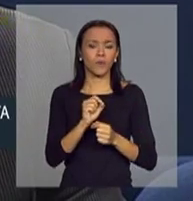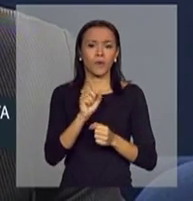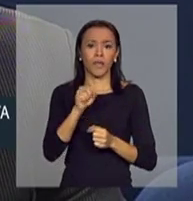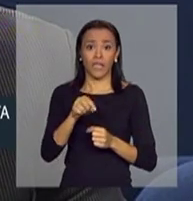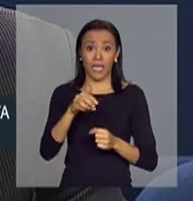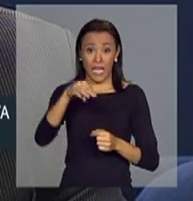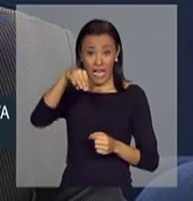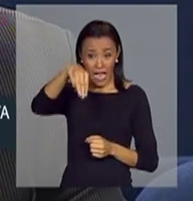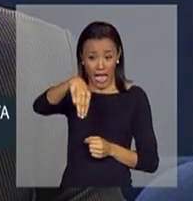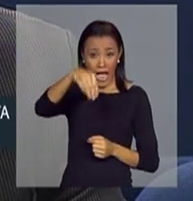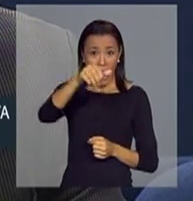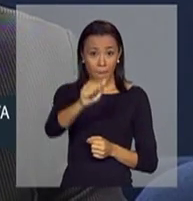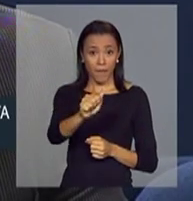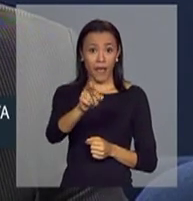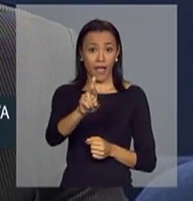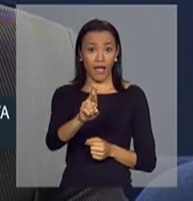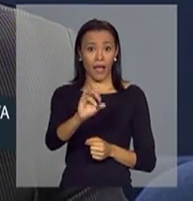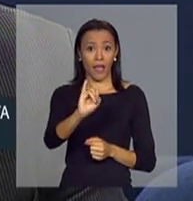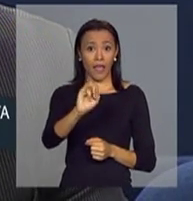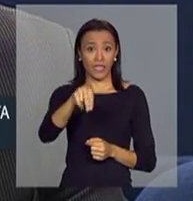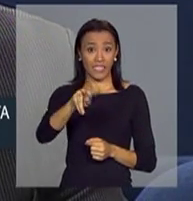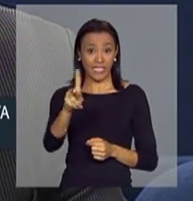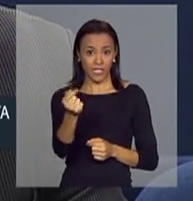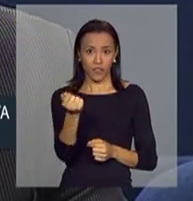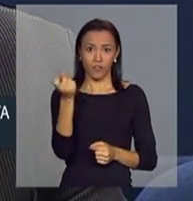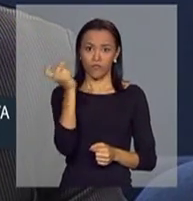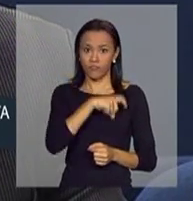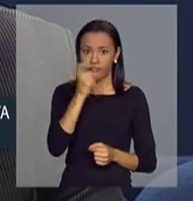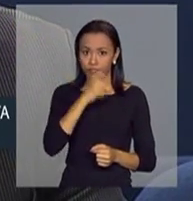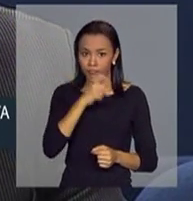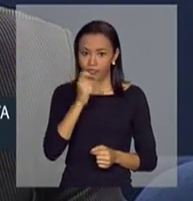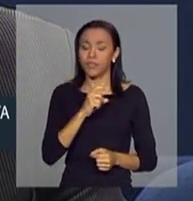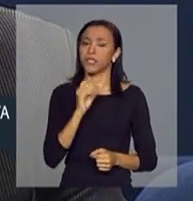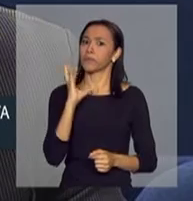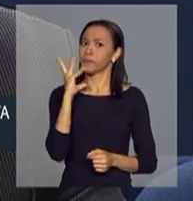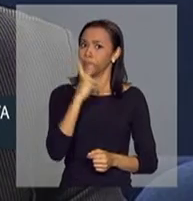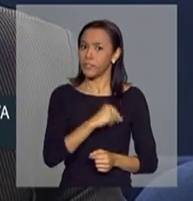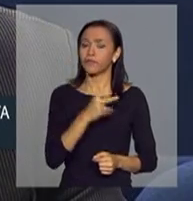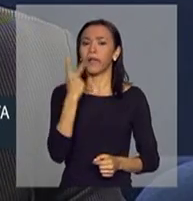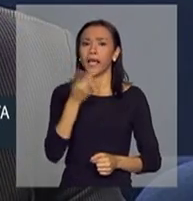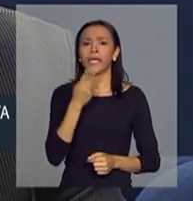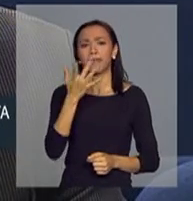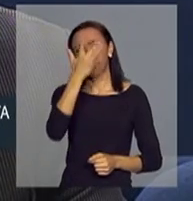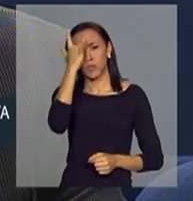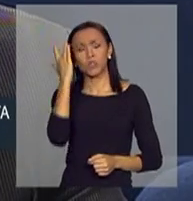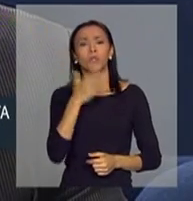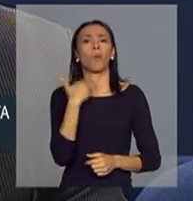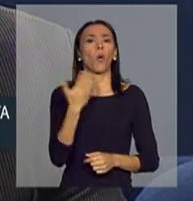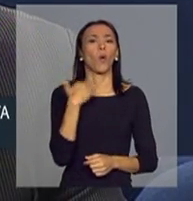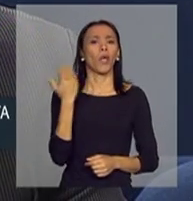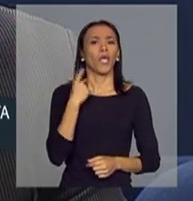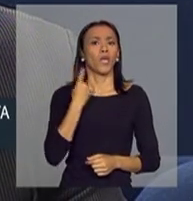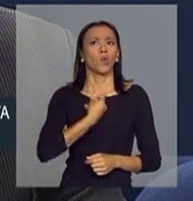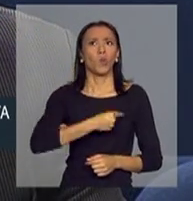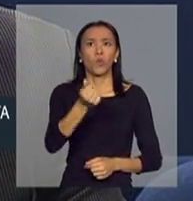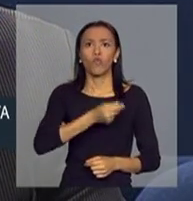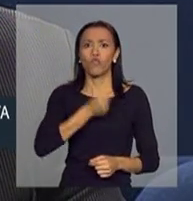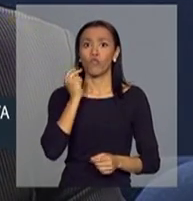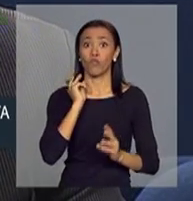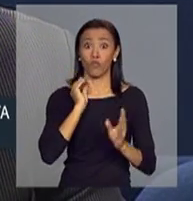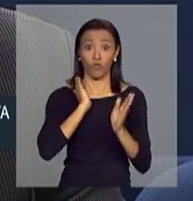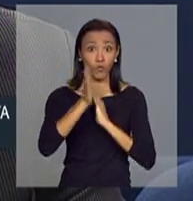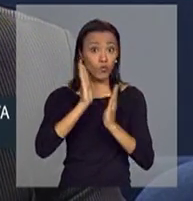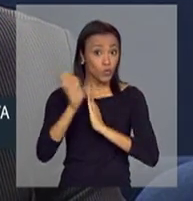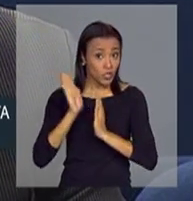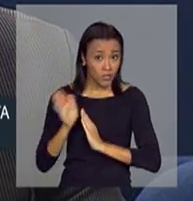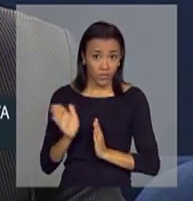Marinha mente, e mente bonito. Essa política de dizer que mortos que são ainda foragidos é constrangedor para todos nós,